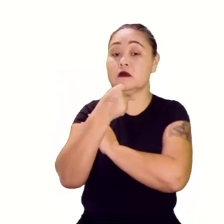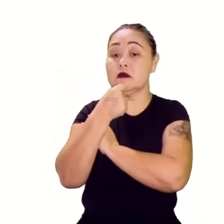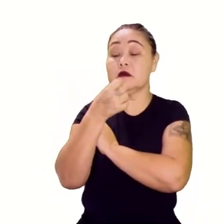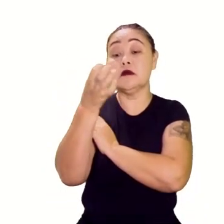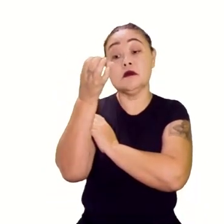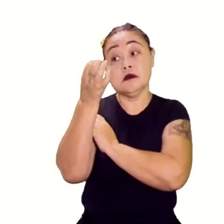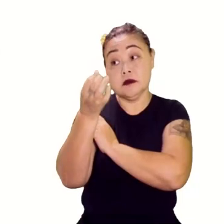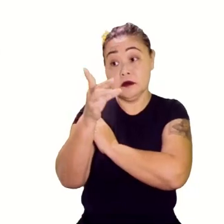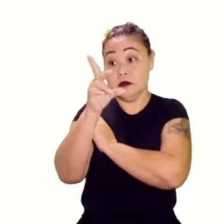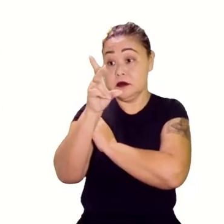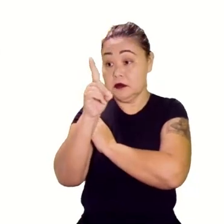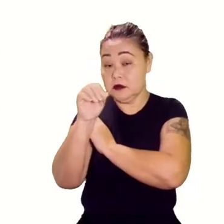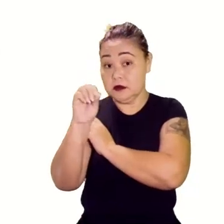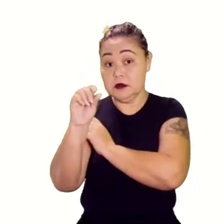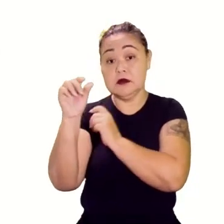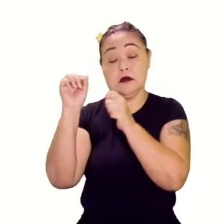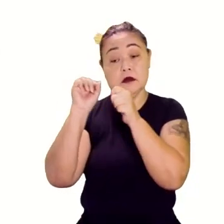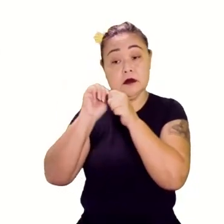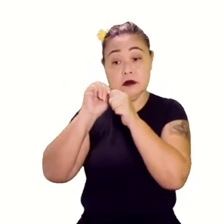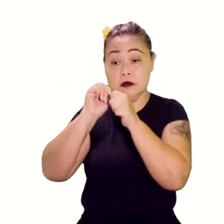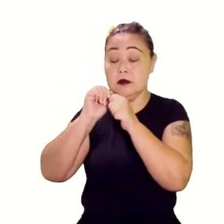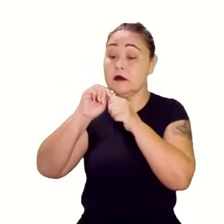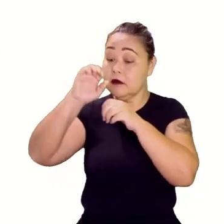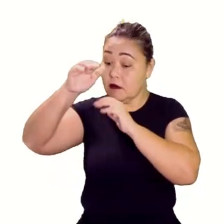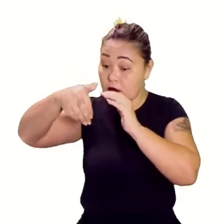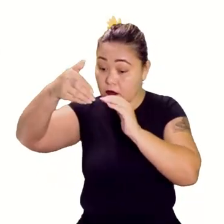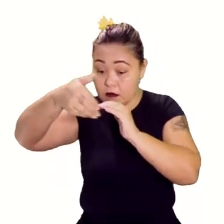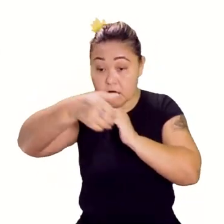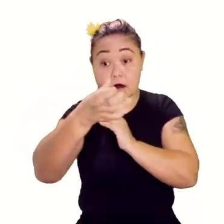levam 6 dias para cavar